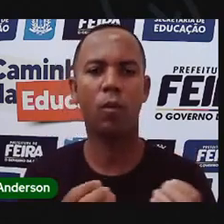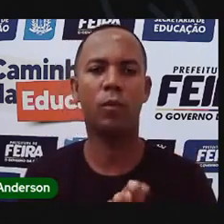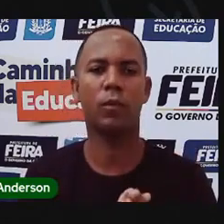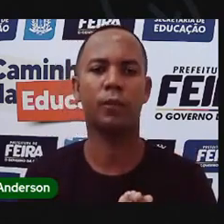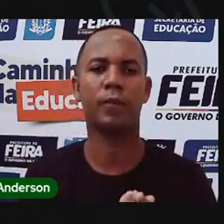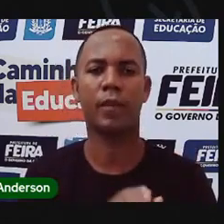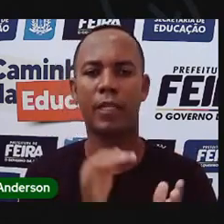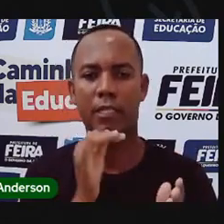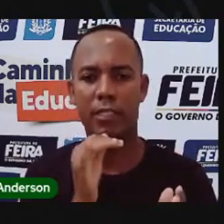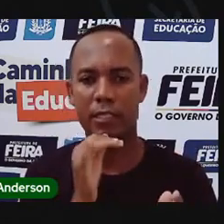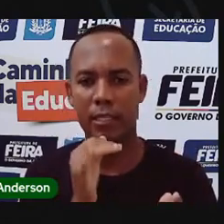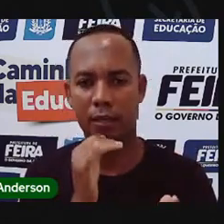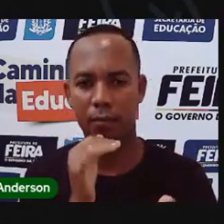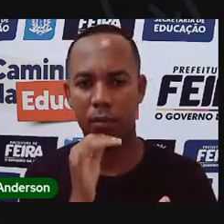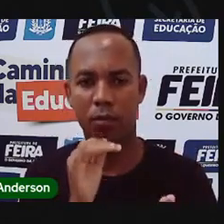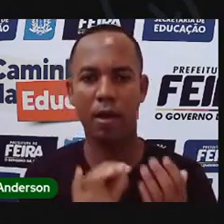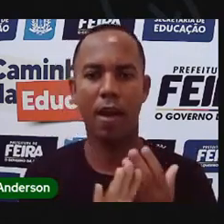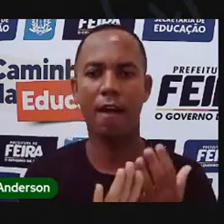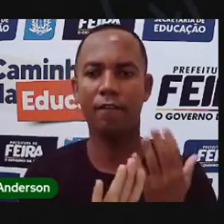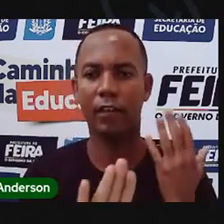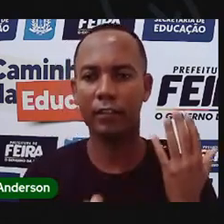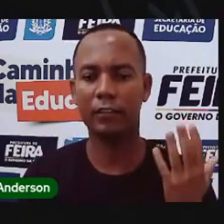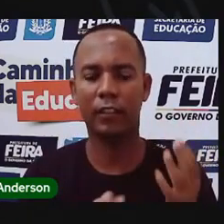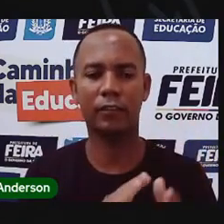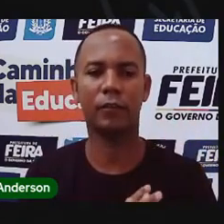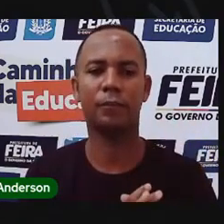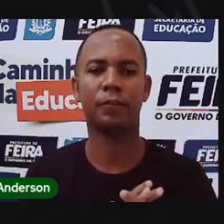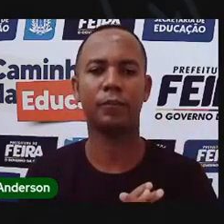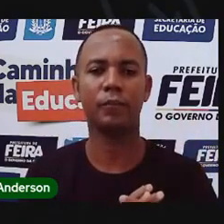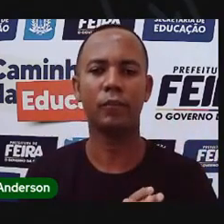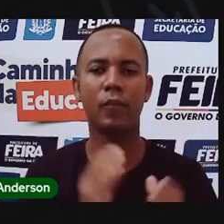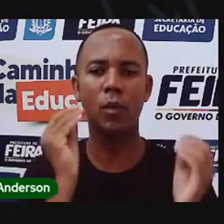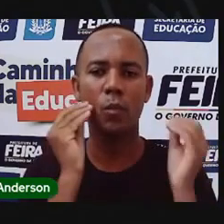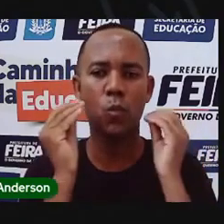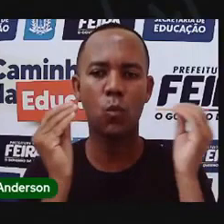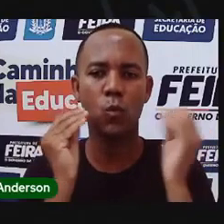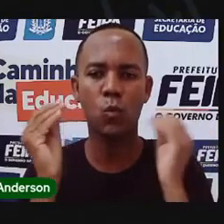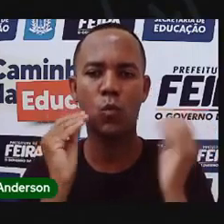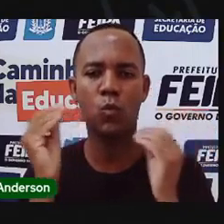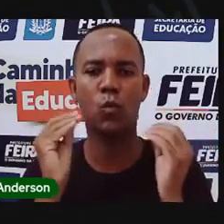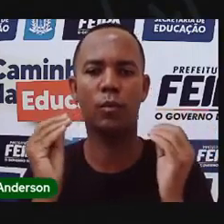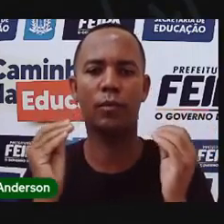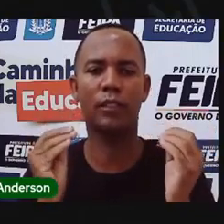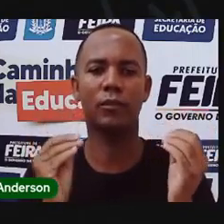esse período que nós estamos afastados, certo? Um beijo no coração de vocês. Mais